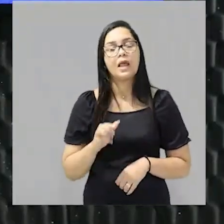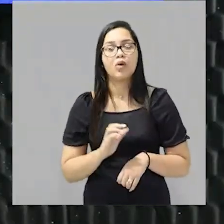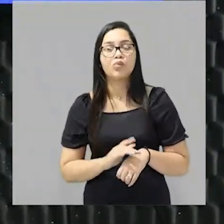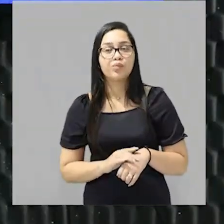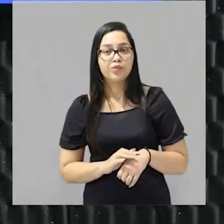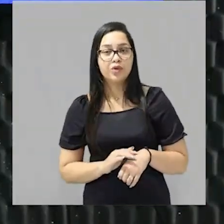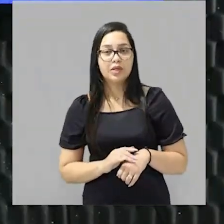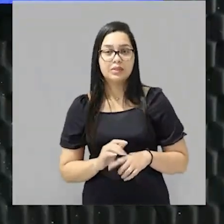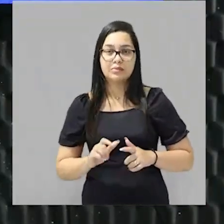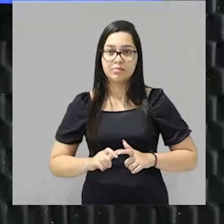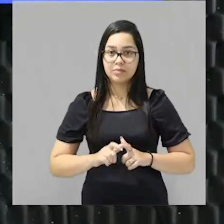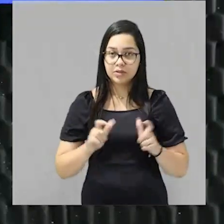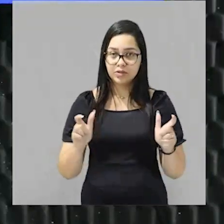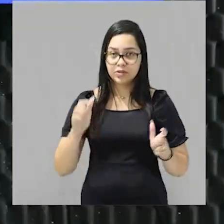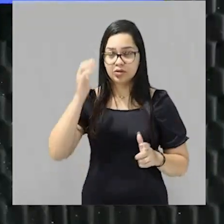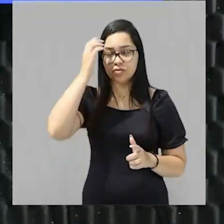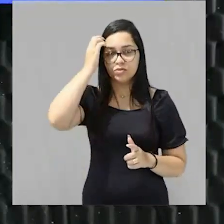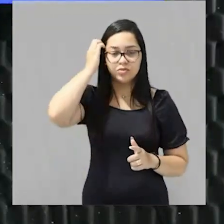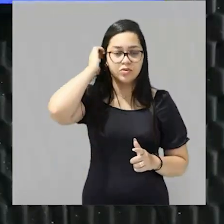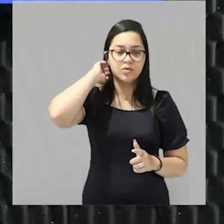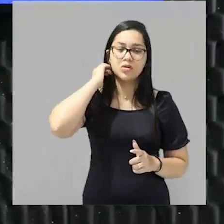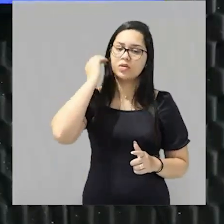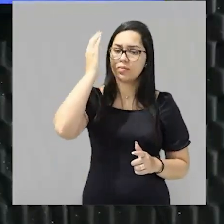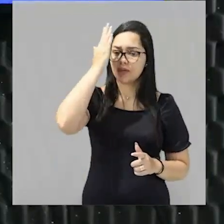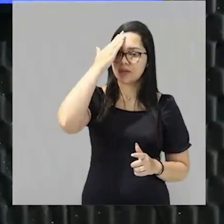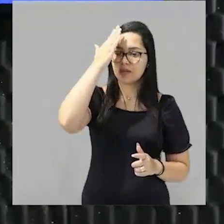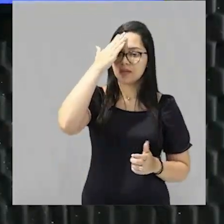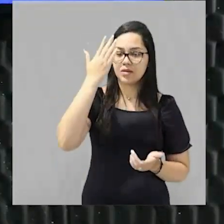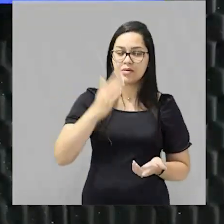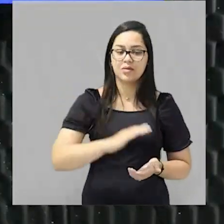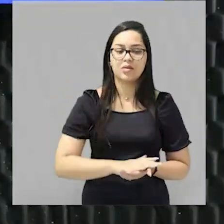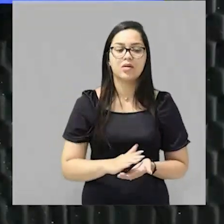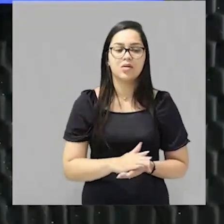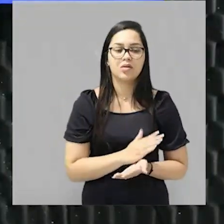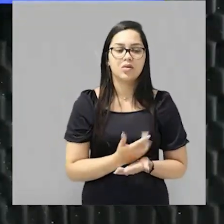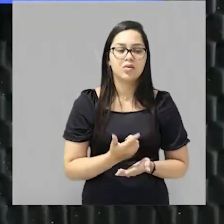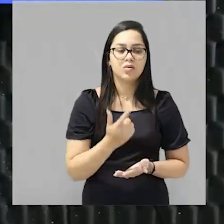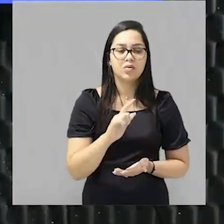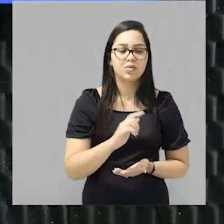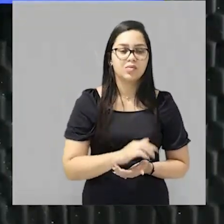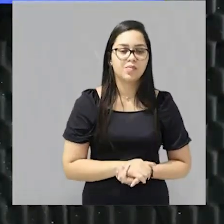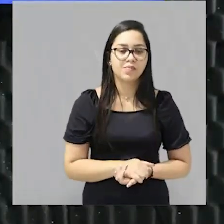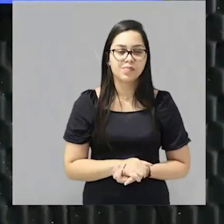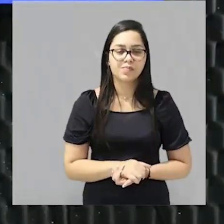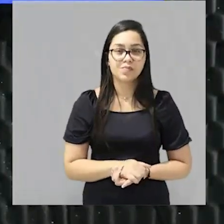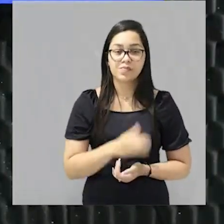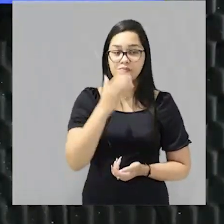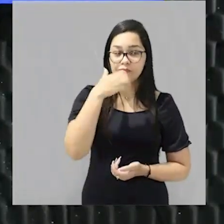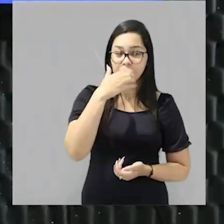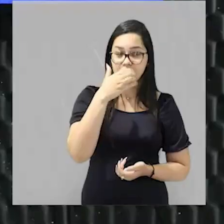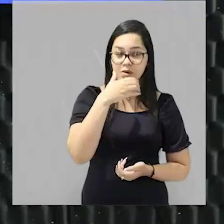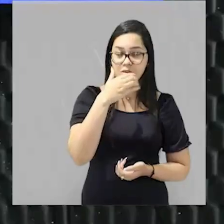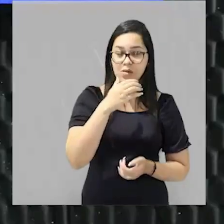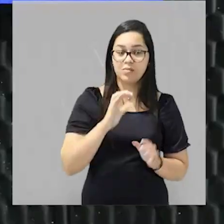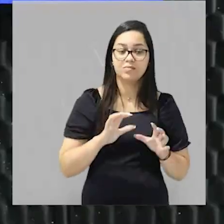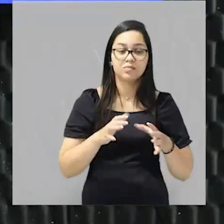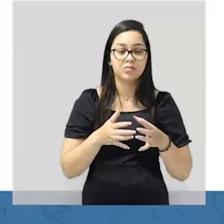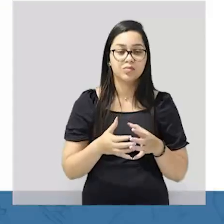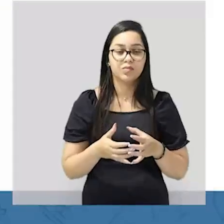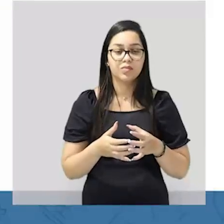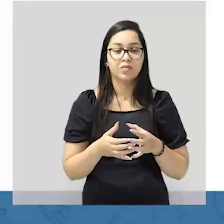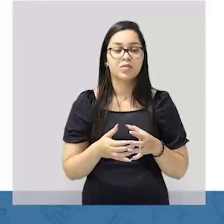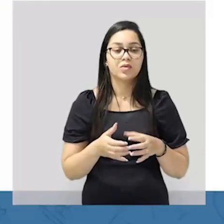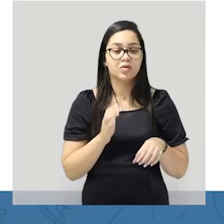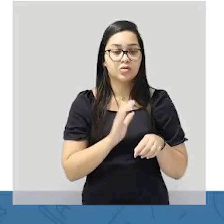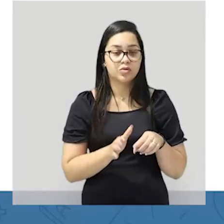Doença é hiperônimo de gripe, a gente teve o Covid aí, né? Covid-19, tem a dengue, tem o câncer, glória a Deus, ninguém